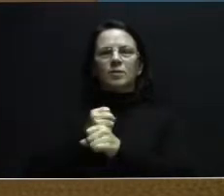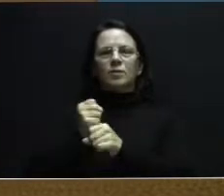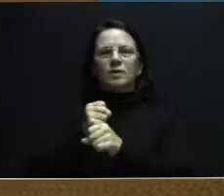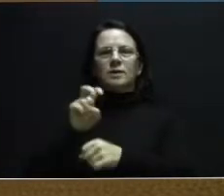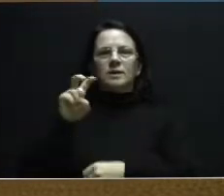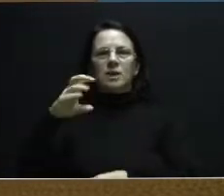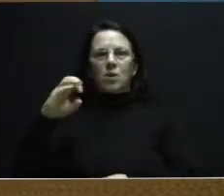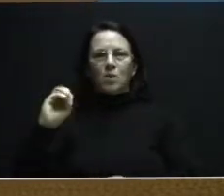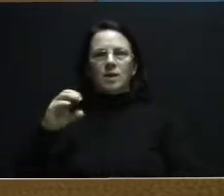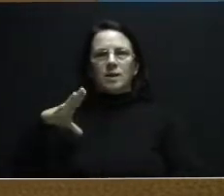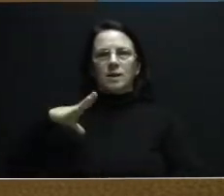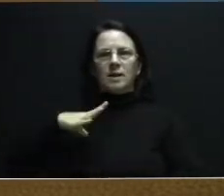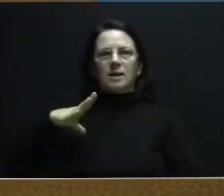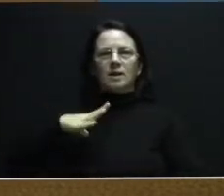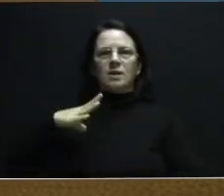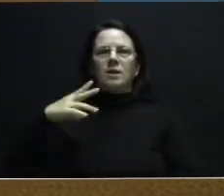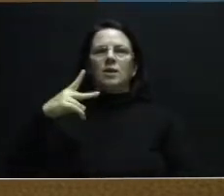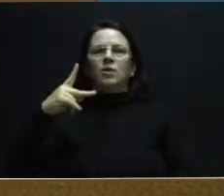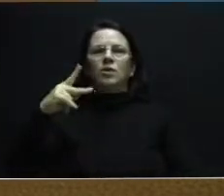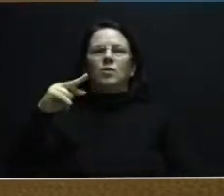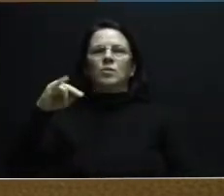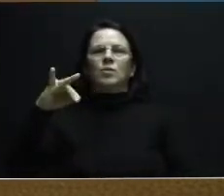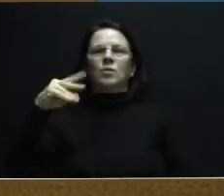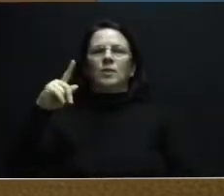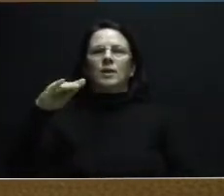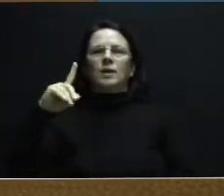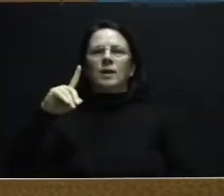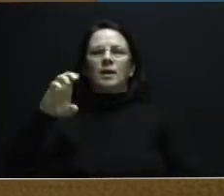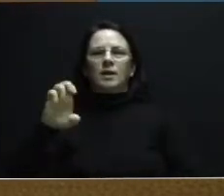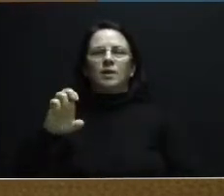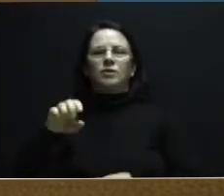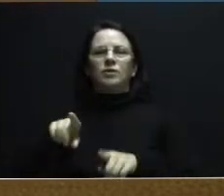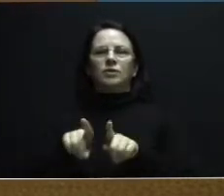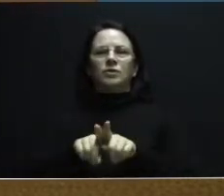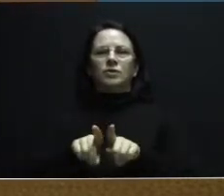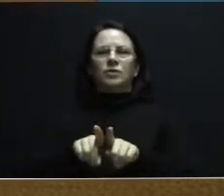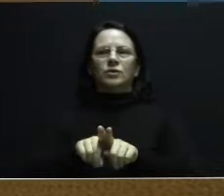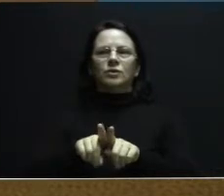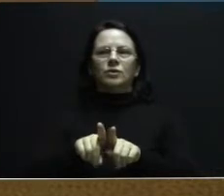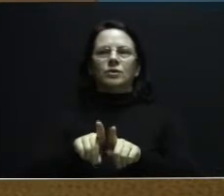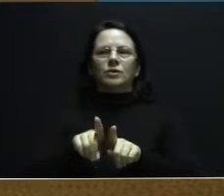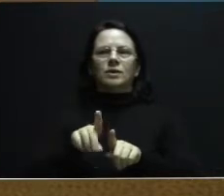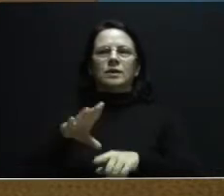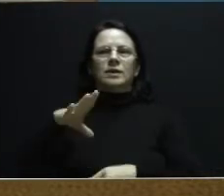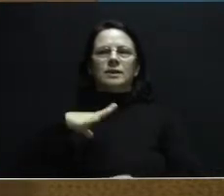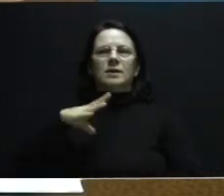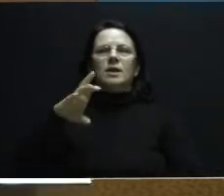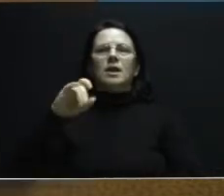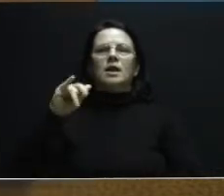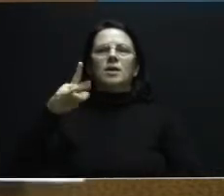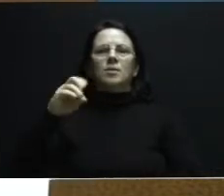na cidade Prosperidade, atualmente Vargem Alta, no Espírito Santo.